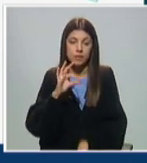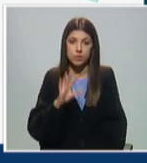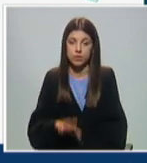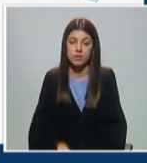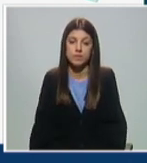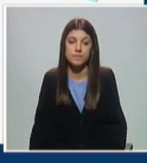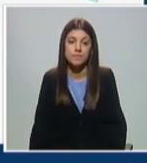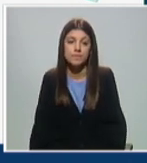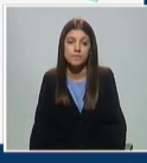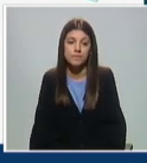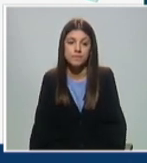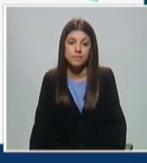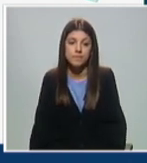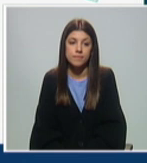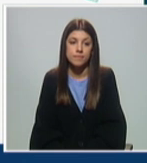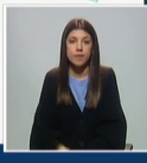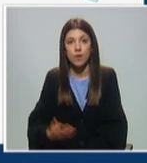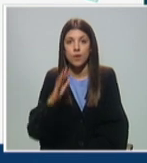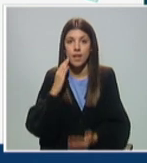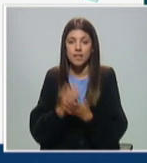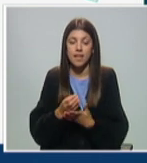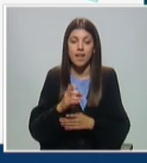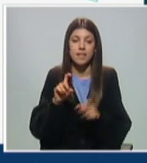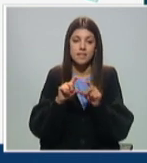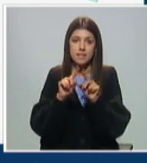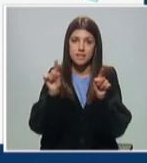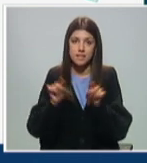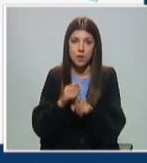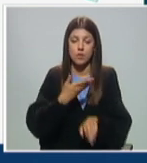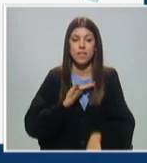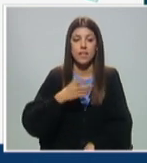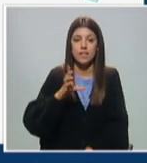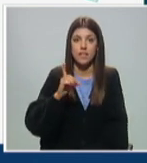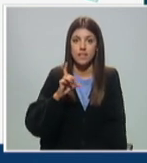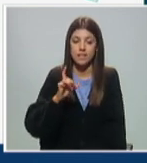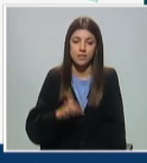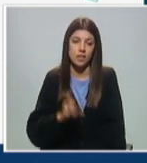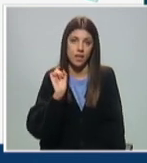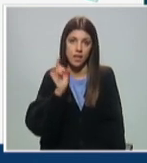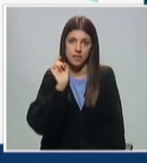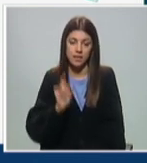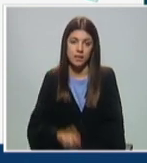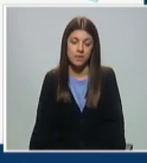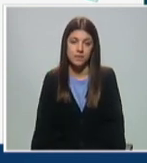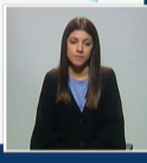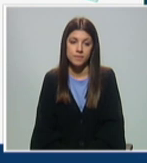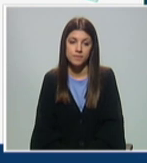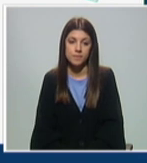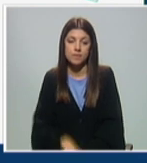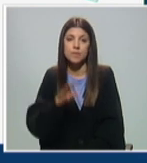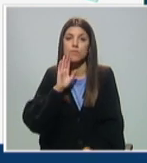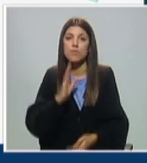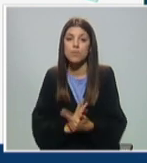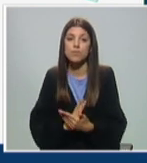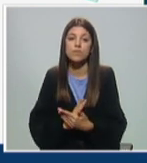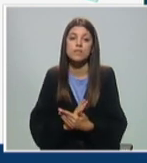dizer que só queremos até à célula D16. E damos Enter. A última vamos